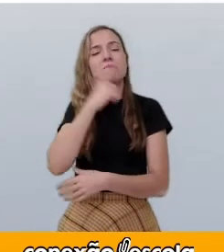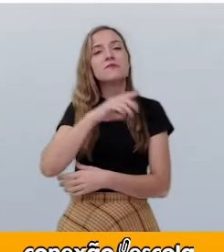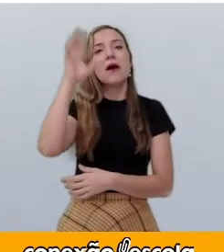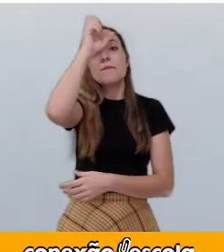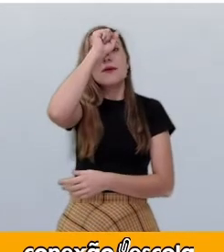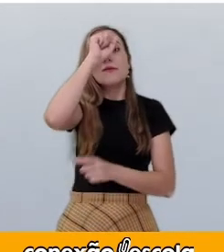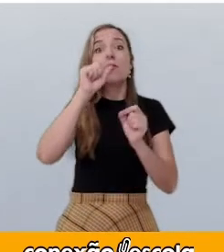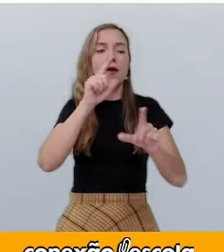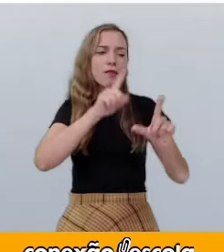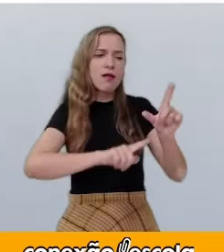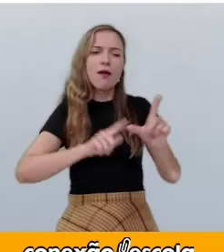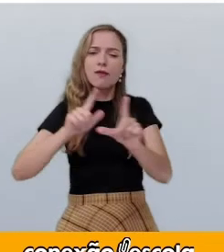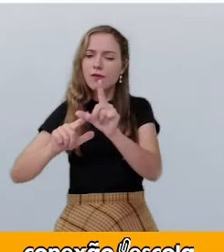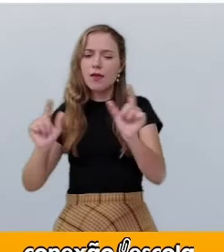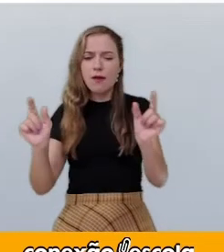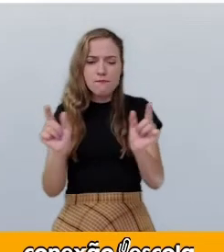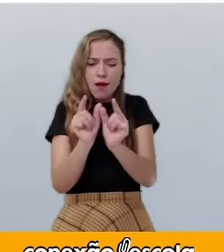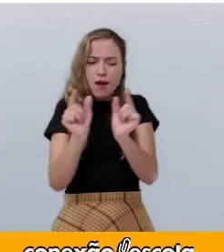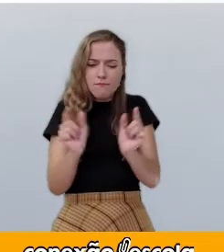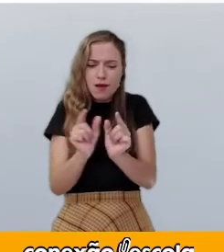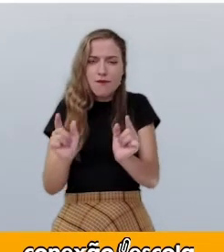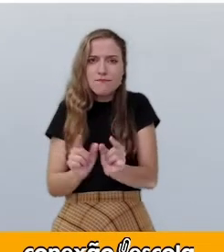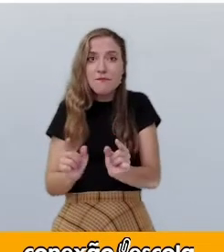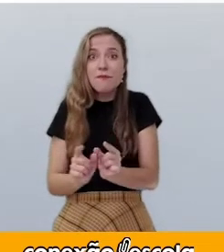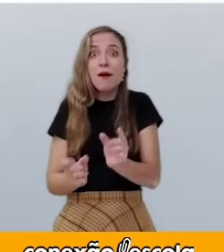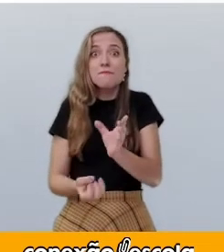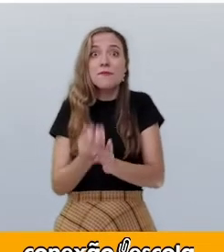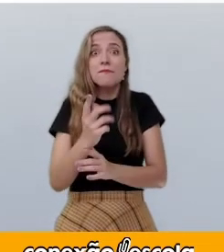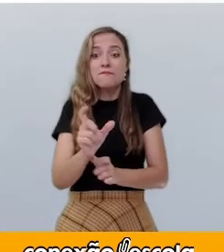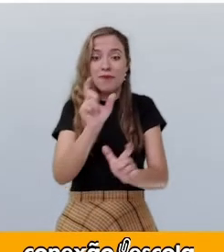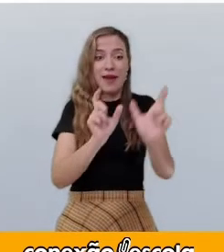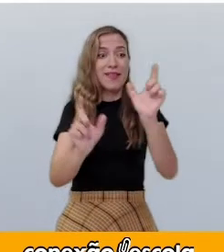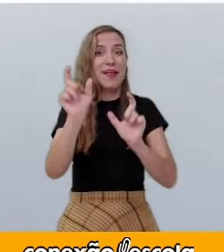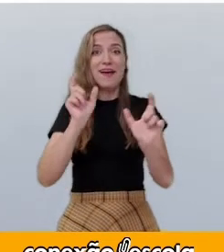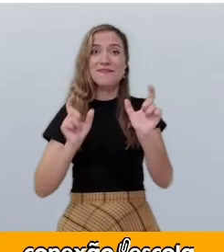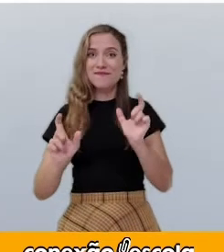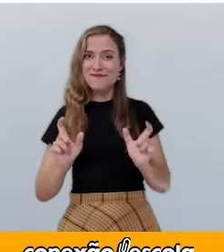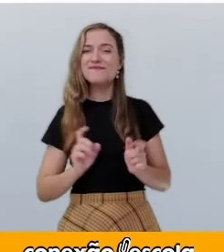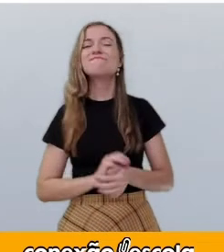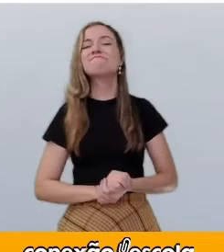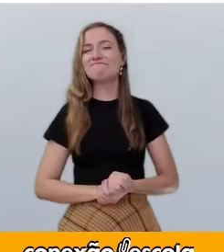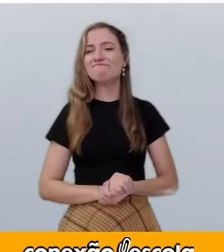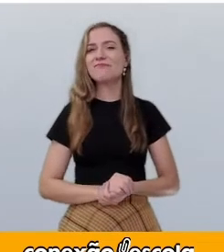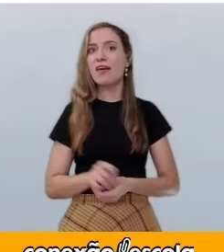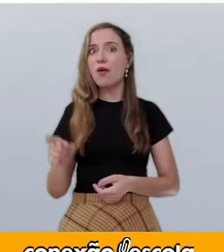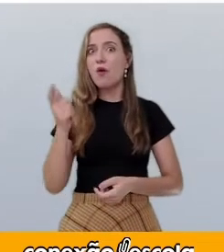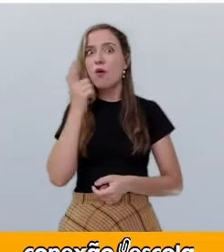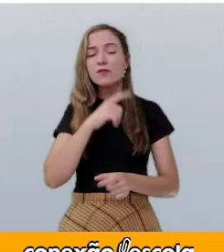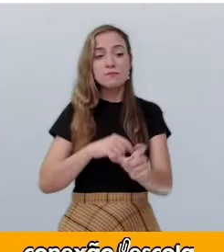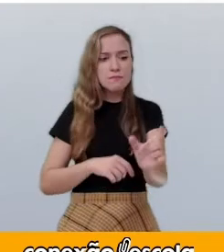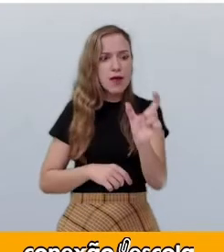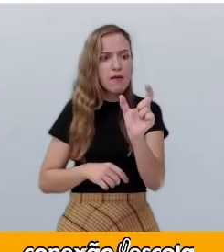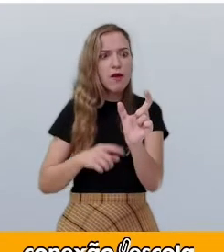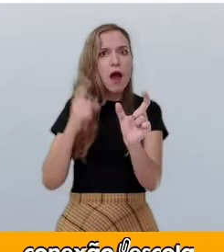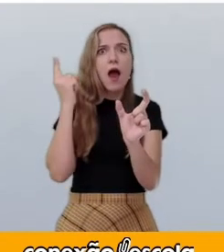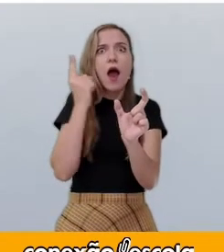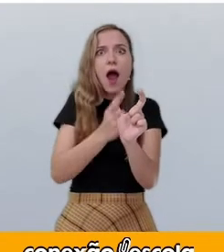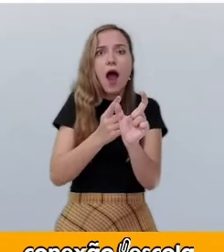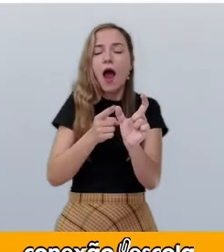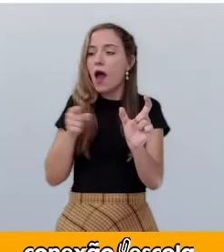uma letra na outra formando as palavras a quando isso aconteceu